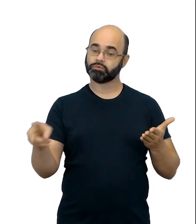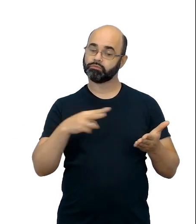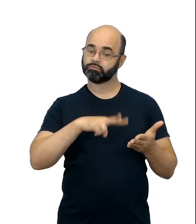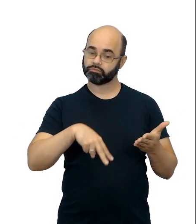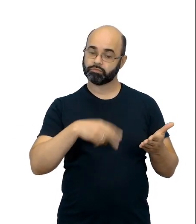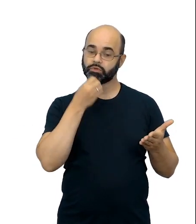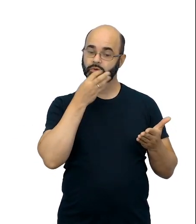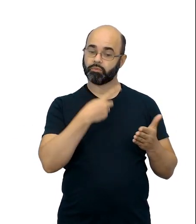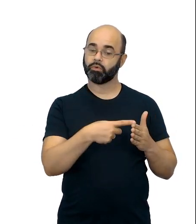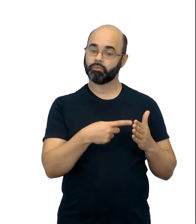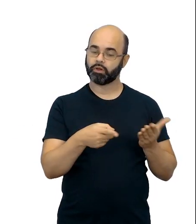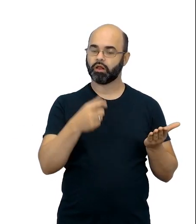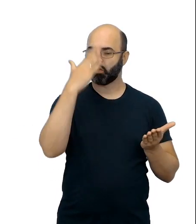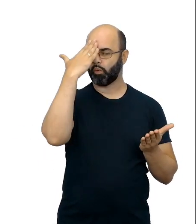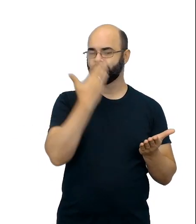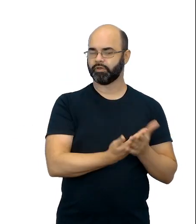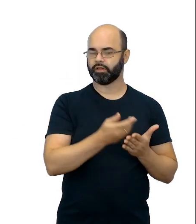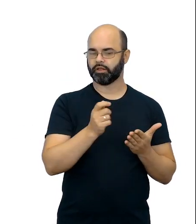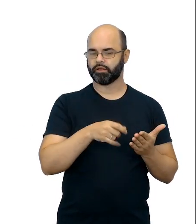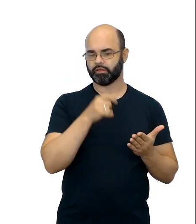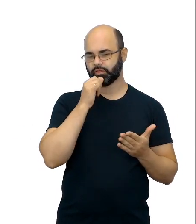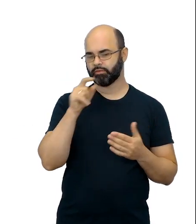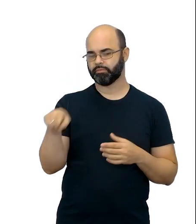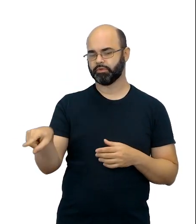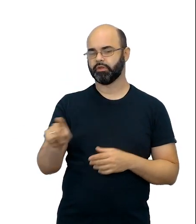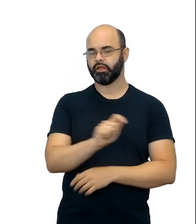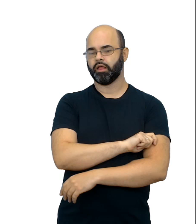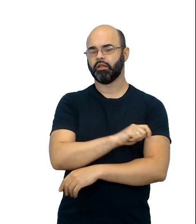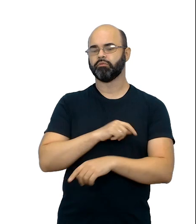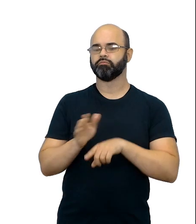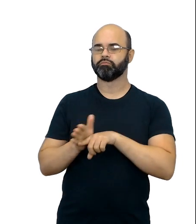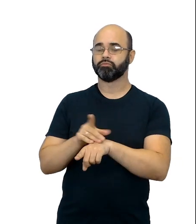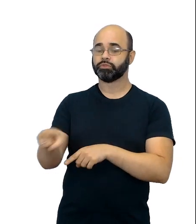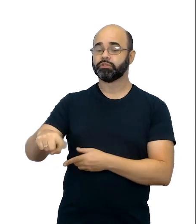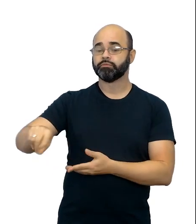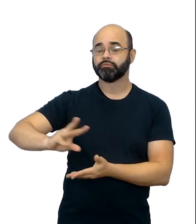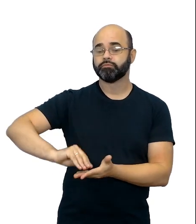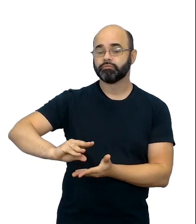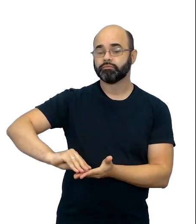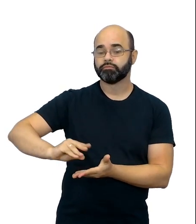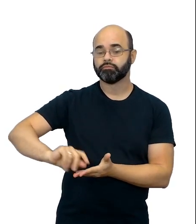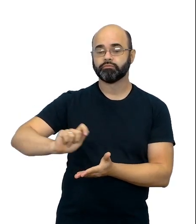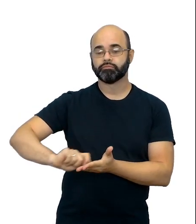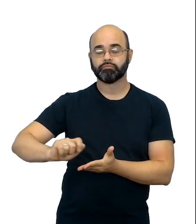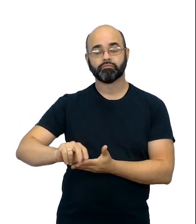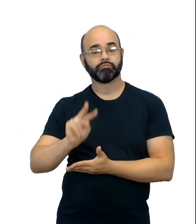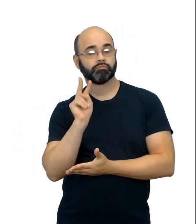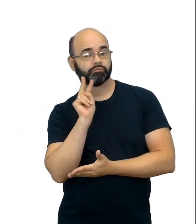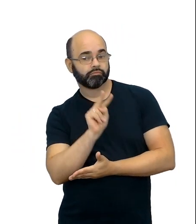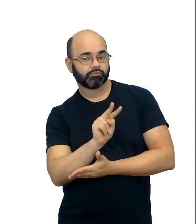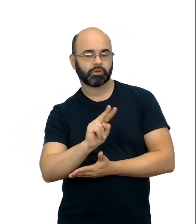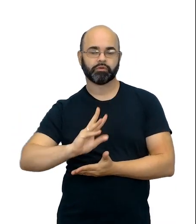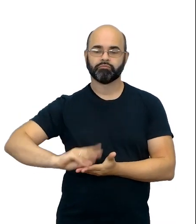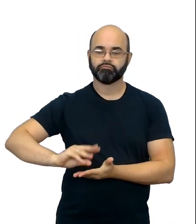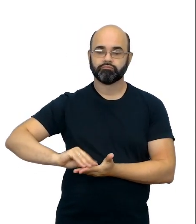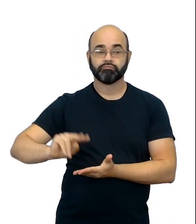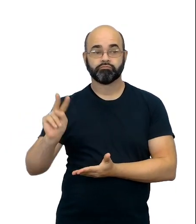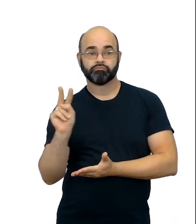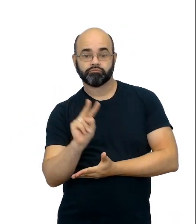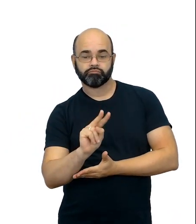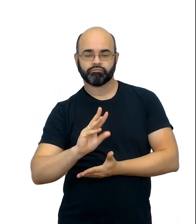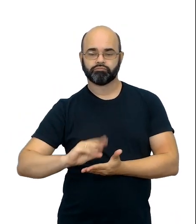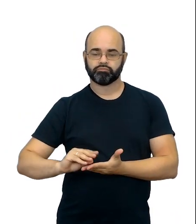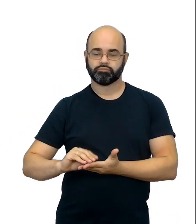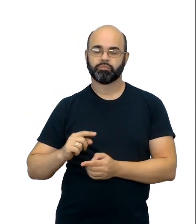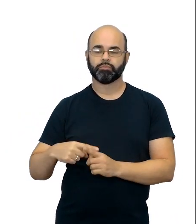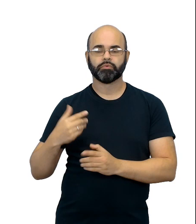vou pedindo para o meu estudante ir anotando, fazendo anotações, né? É um processo muito interessante para